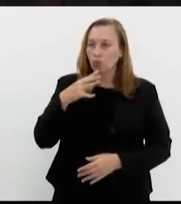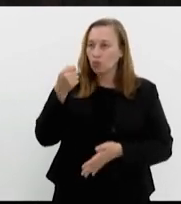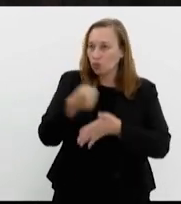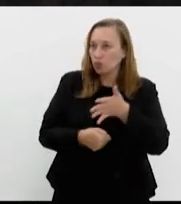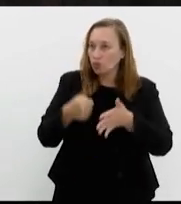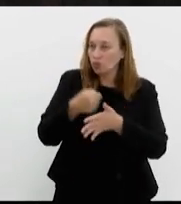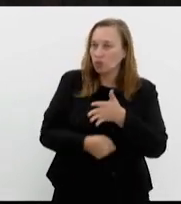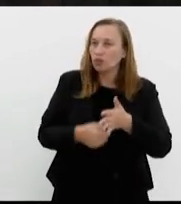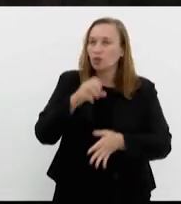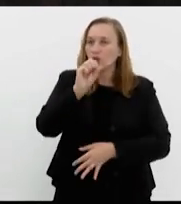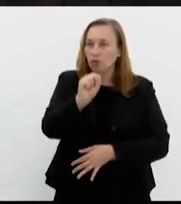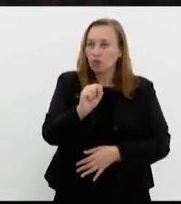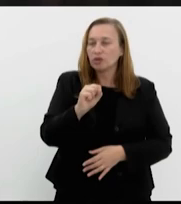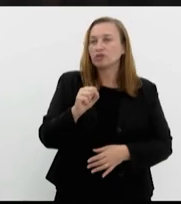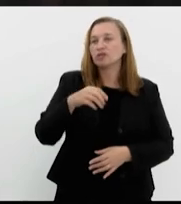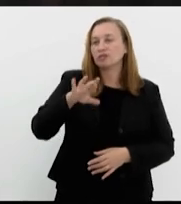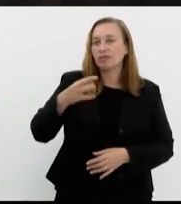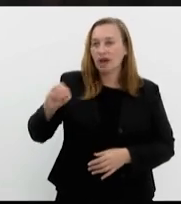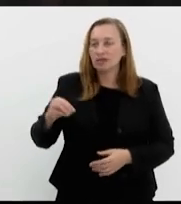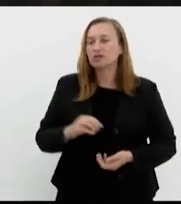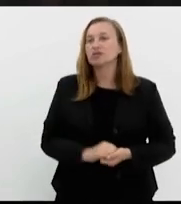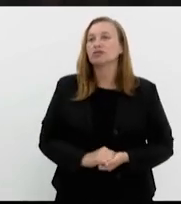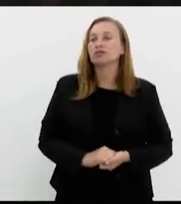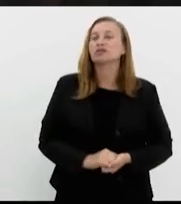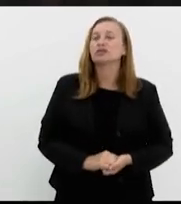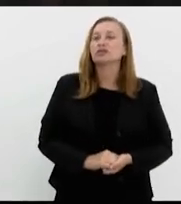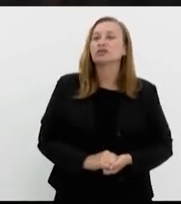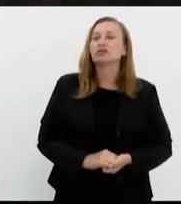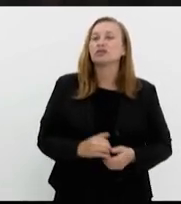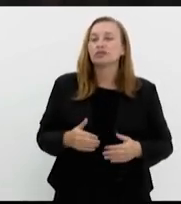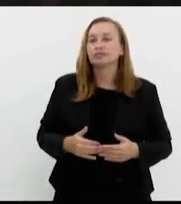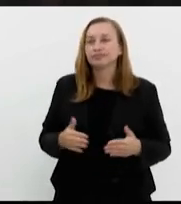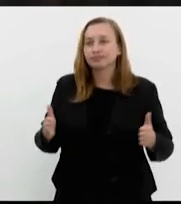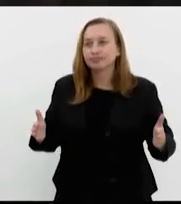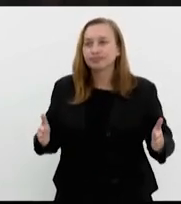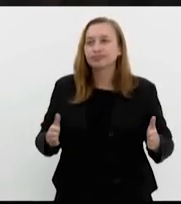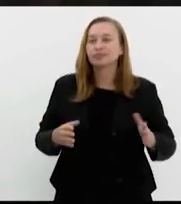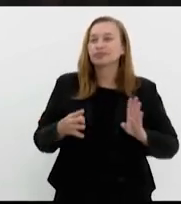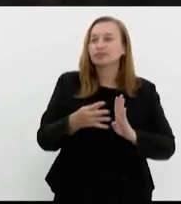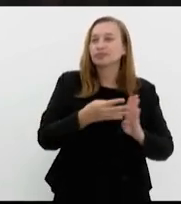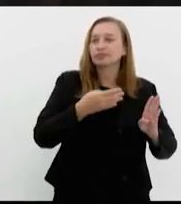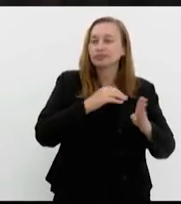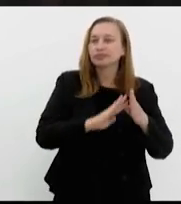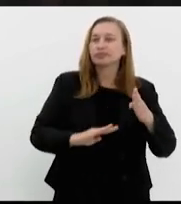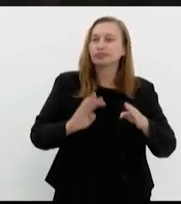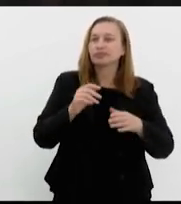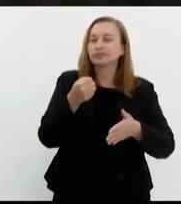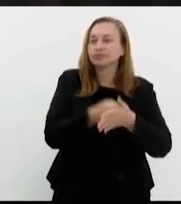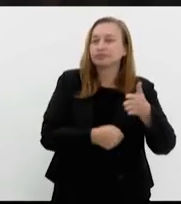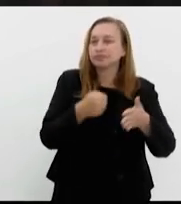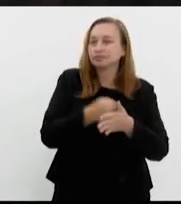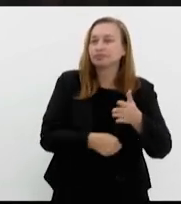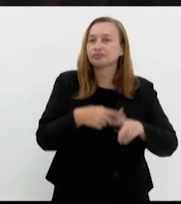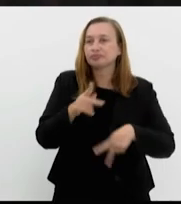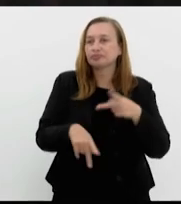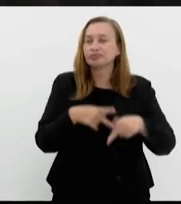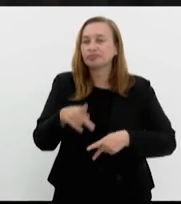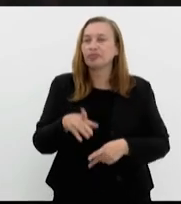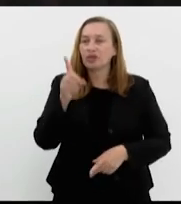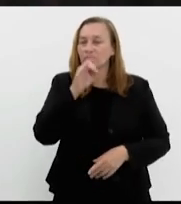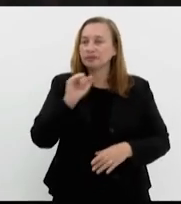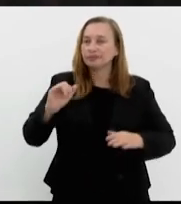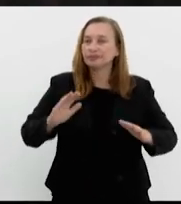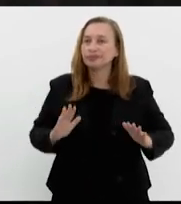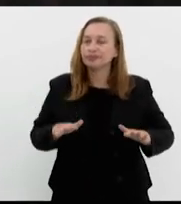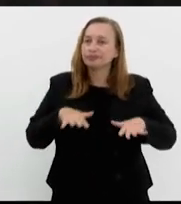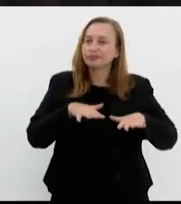do 8 de março, elas abrem o calendário das lutas populares. É um dia de